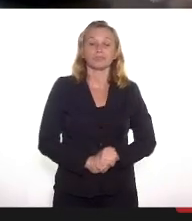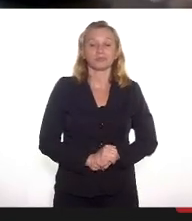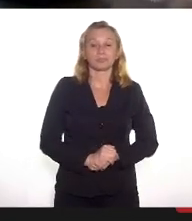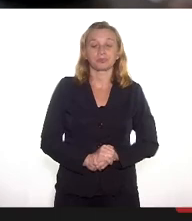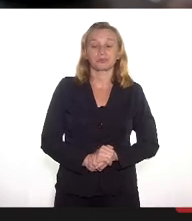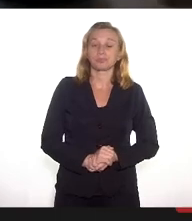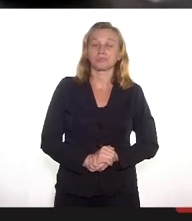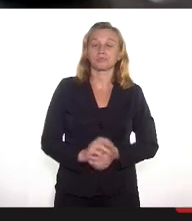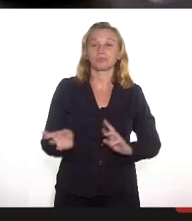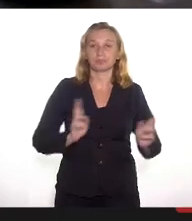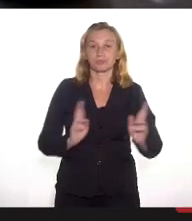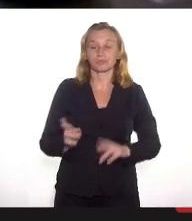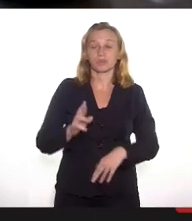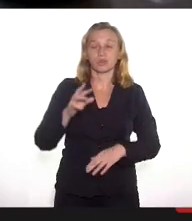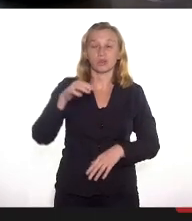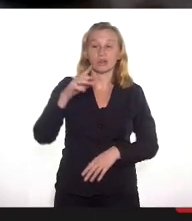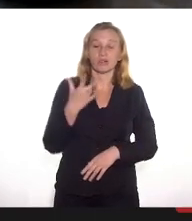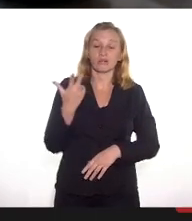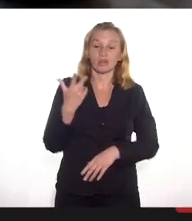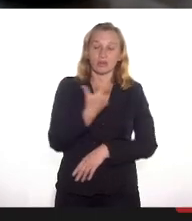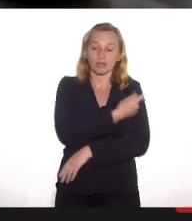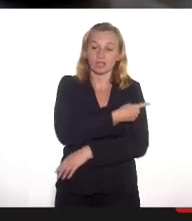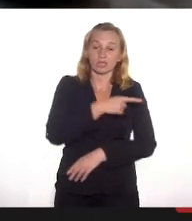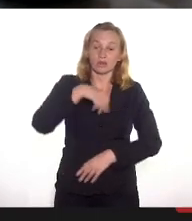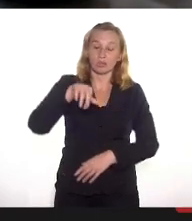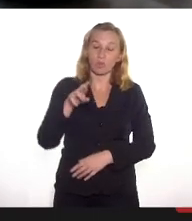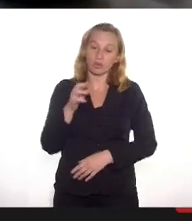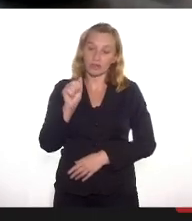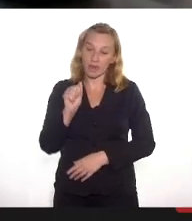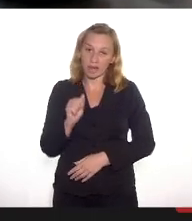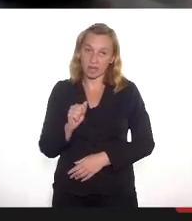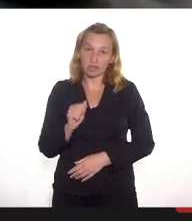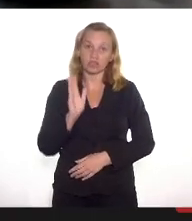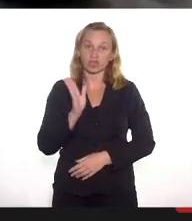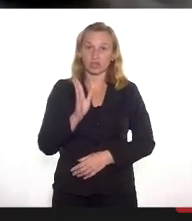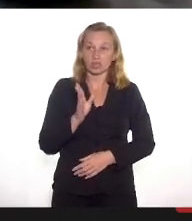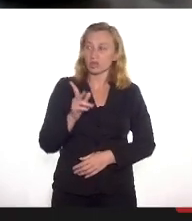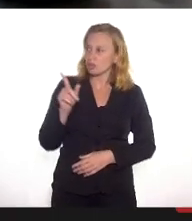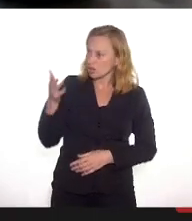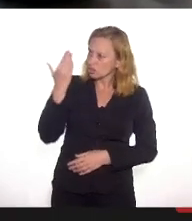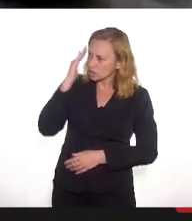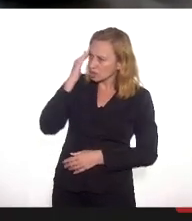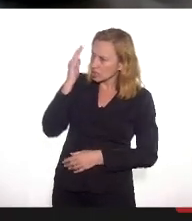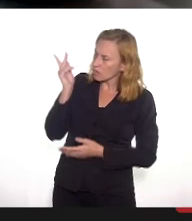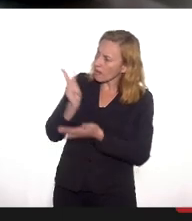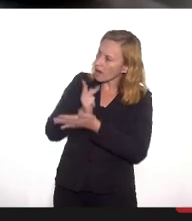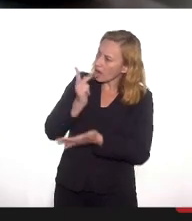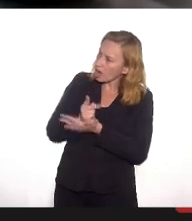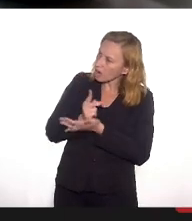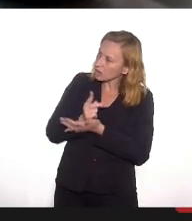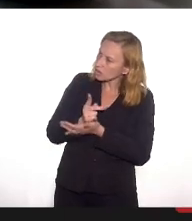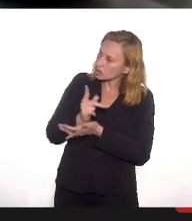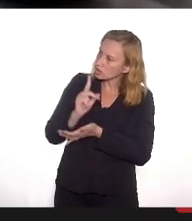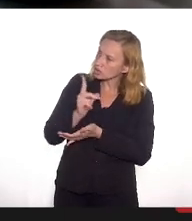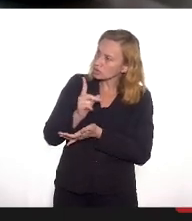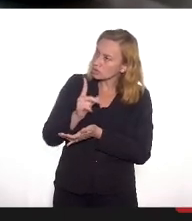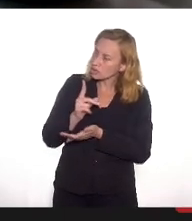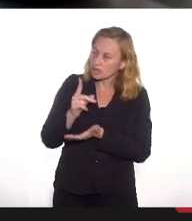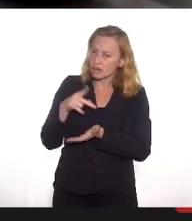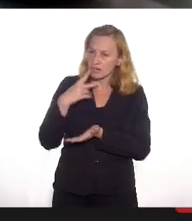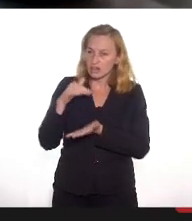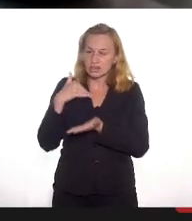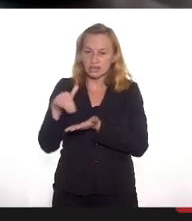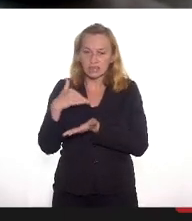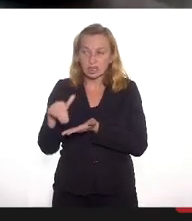com relação a vacina moderna já falei que entendeu errado não foi passava você que